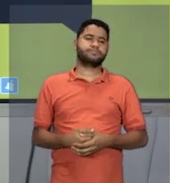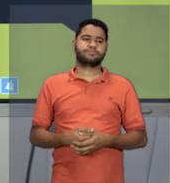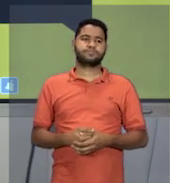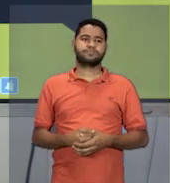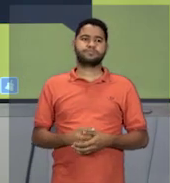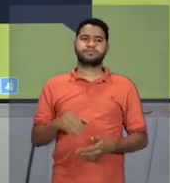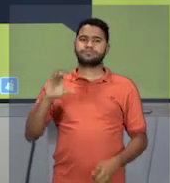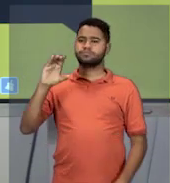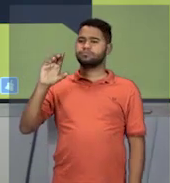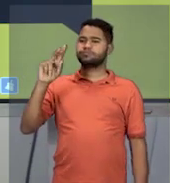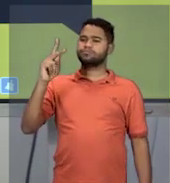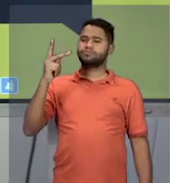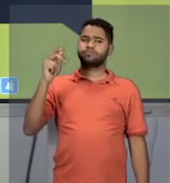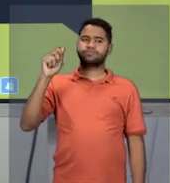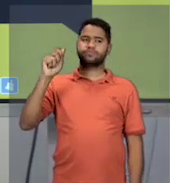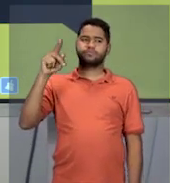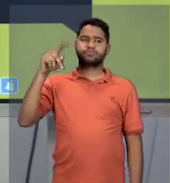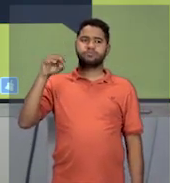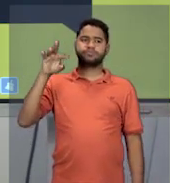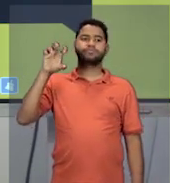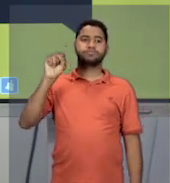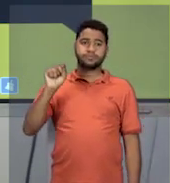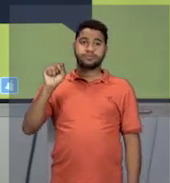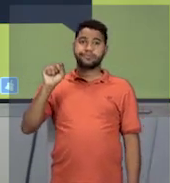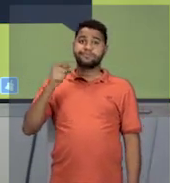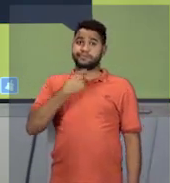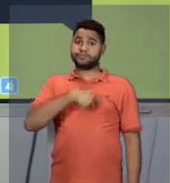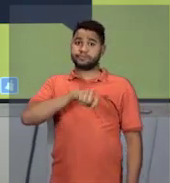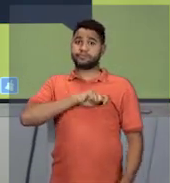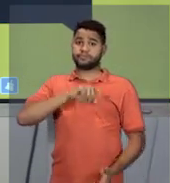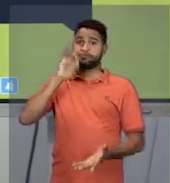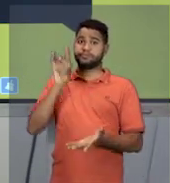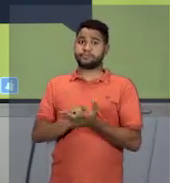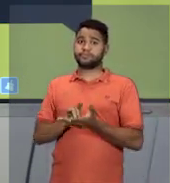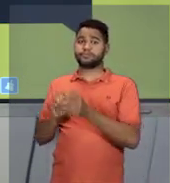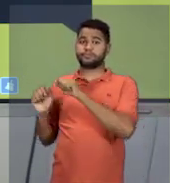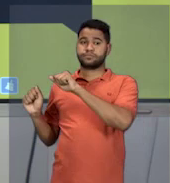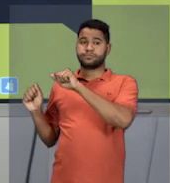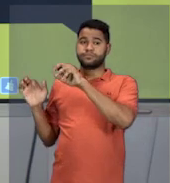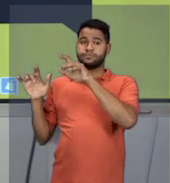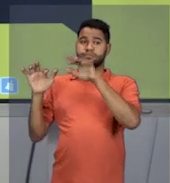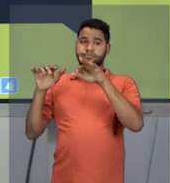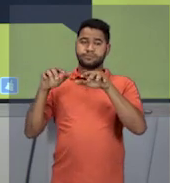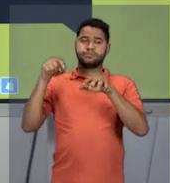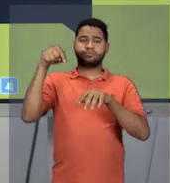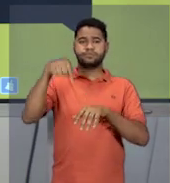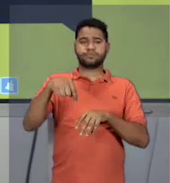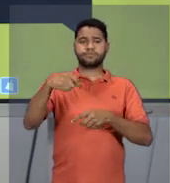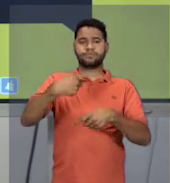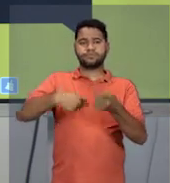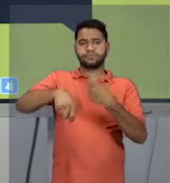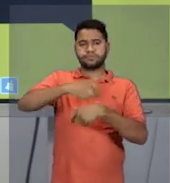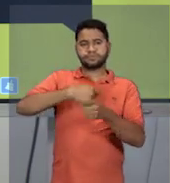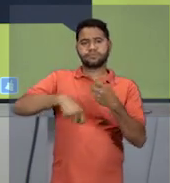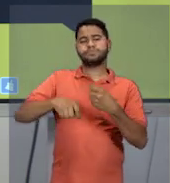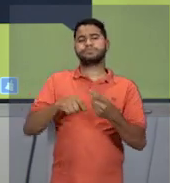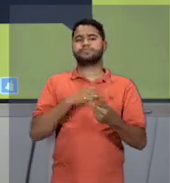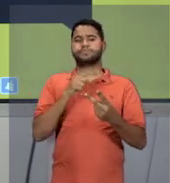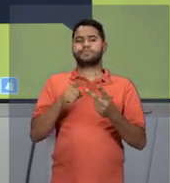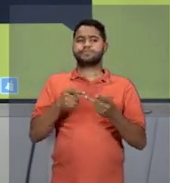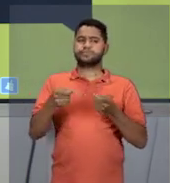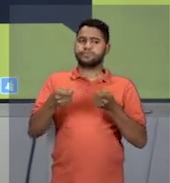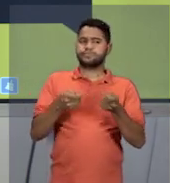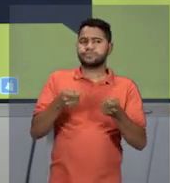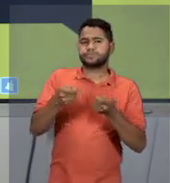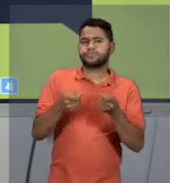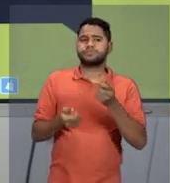os chapetones, eles eram espanhóis, que vinham para cá, né, ajudar na administração, no